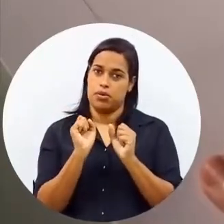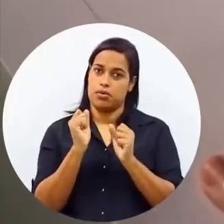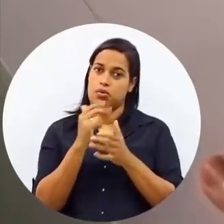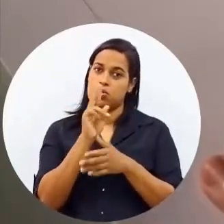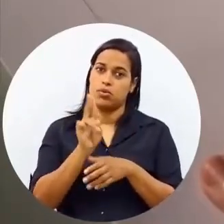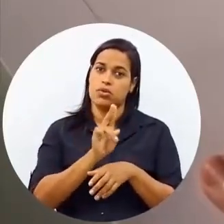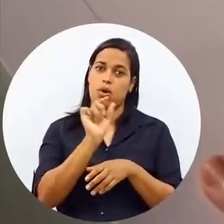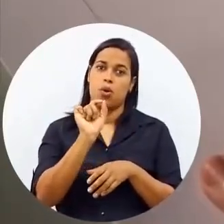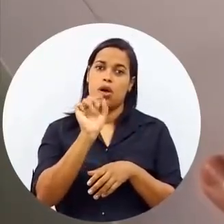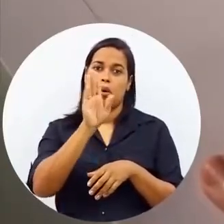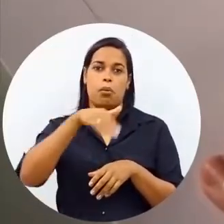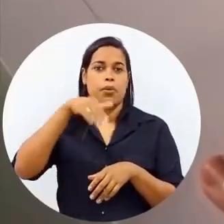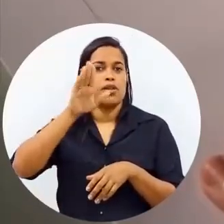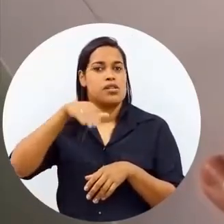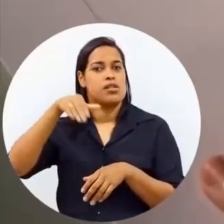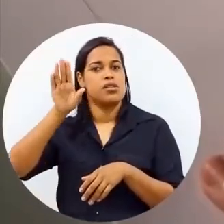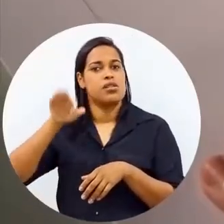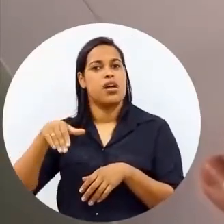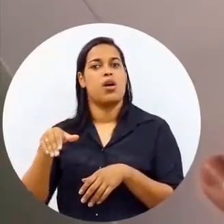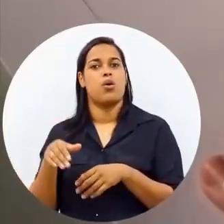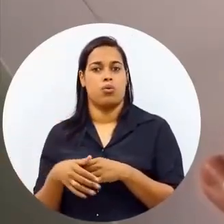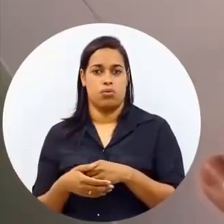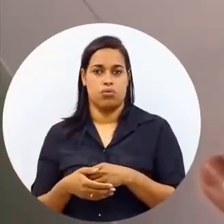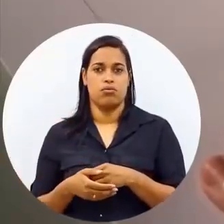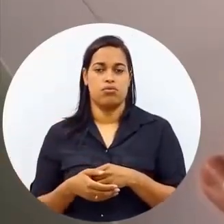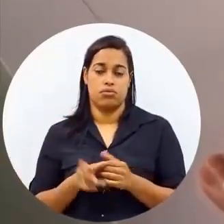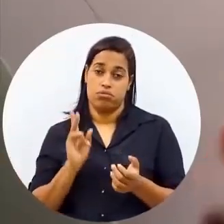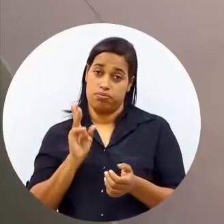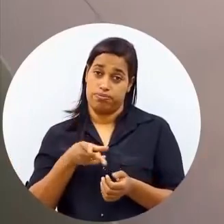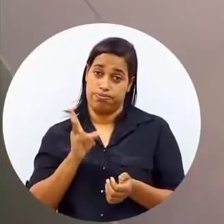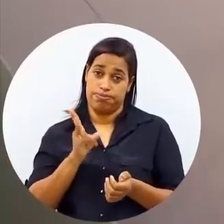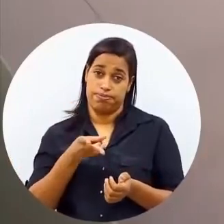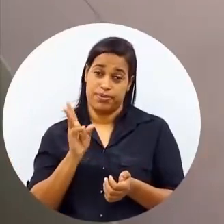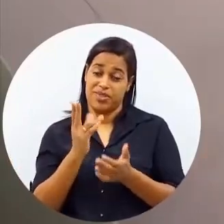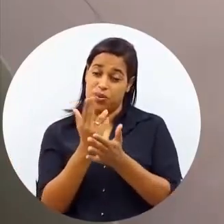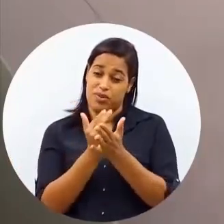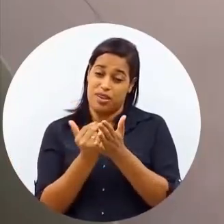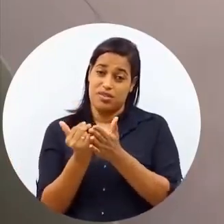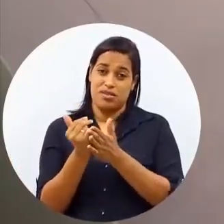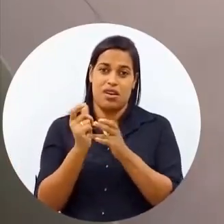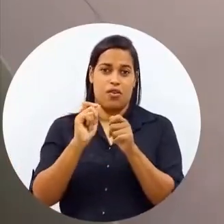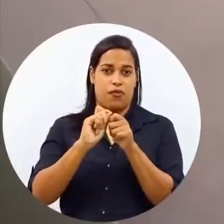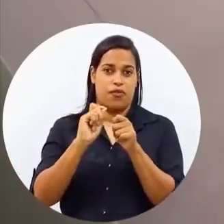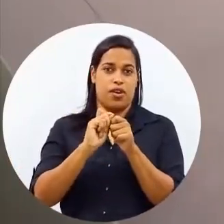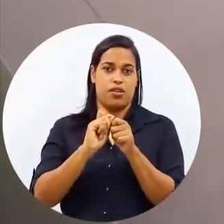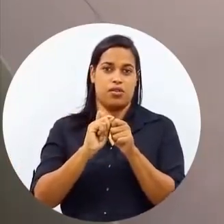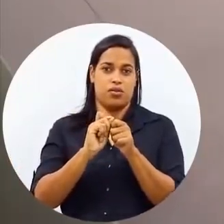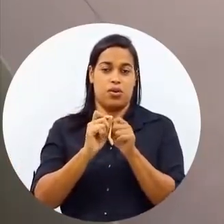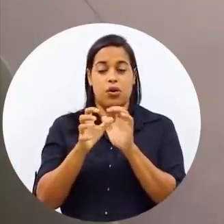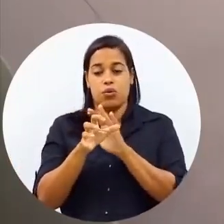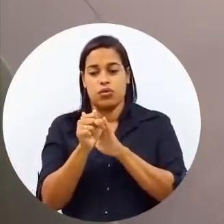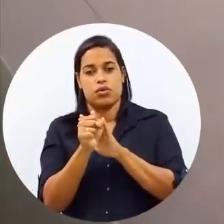um pincel para não estar tá passando a mão em cima, né, do desenho feito a grafite e não